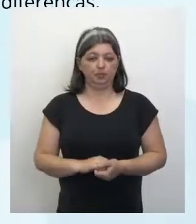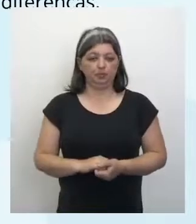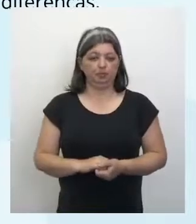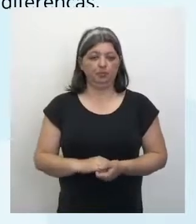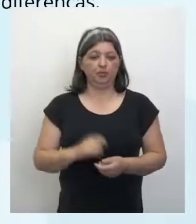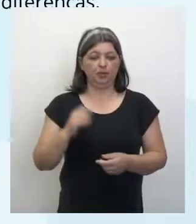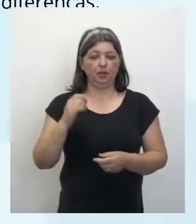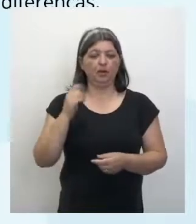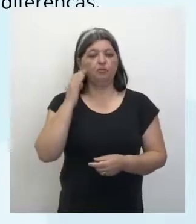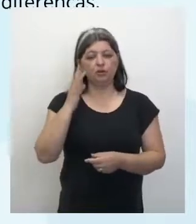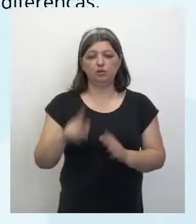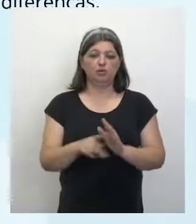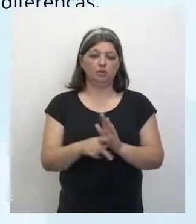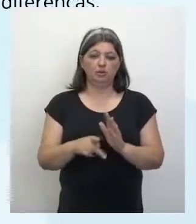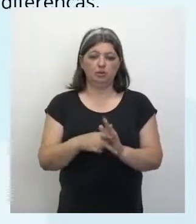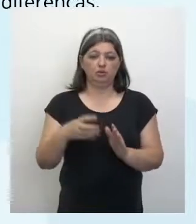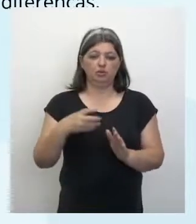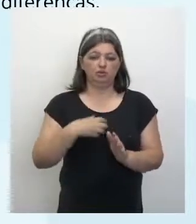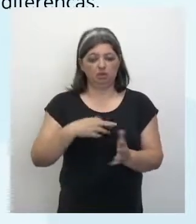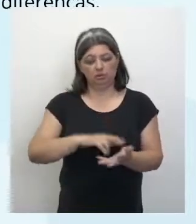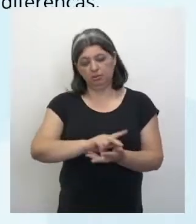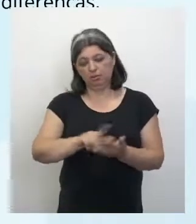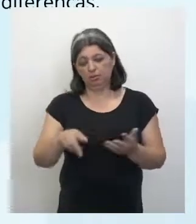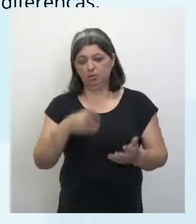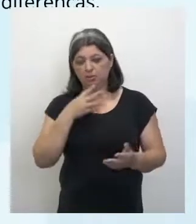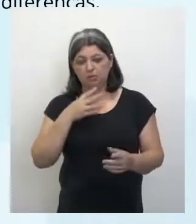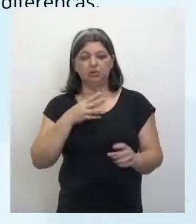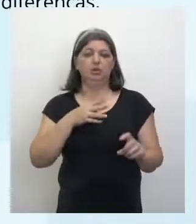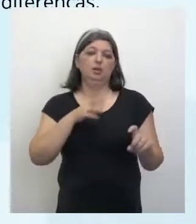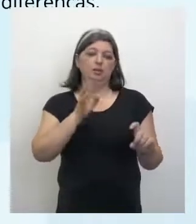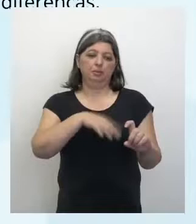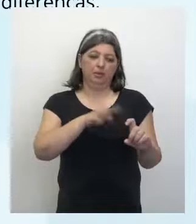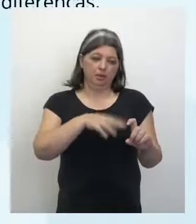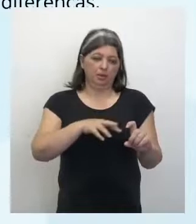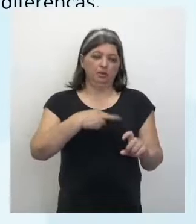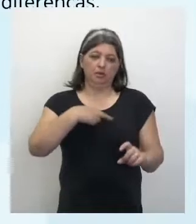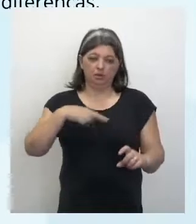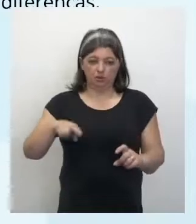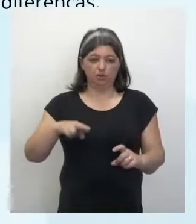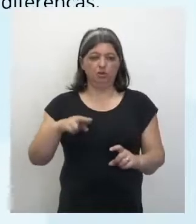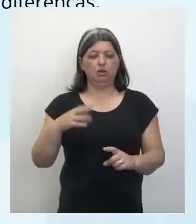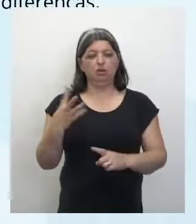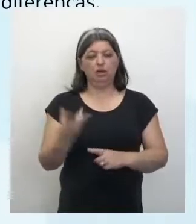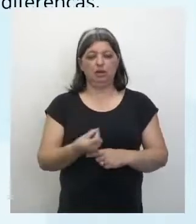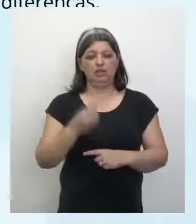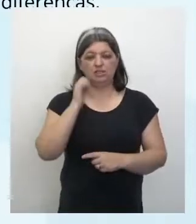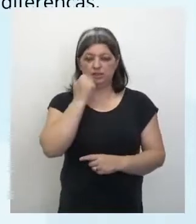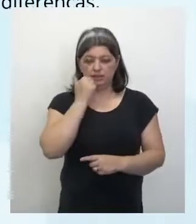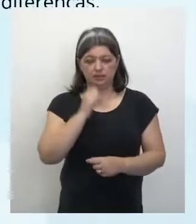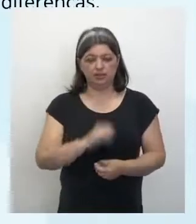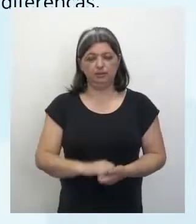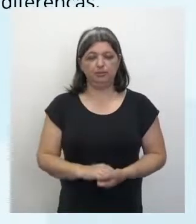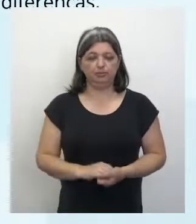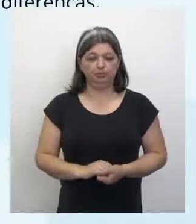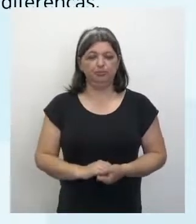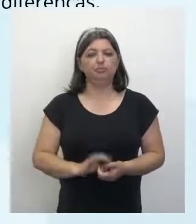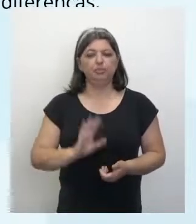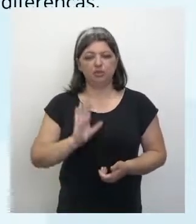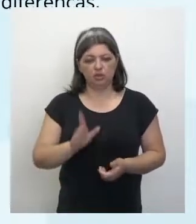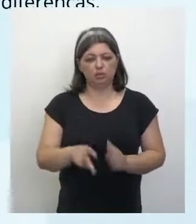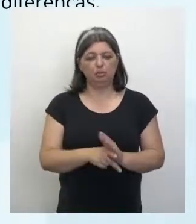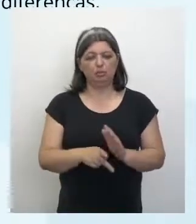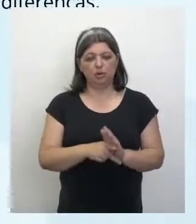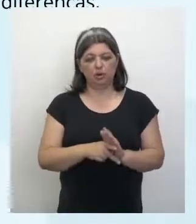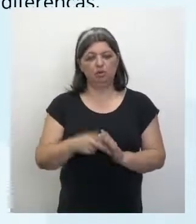filosofia e outras formas de conhecimento, mito, cultura, religião, arte e ciência. A gente sabe que faz parte, né, de grupos